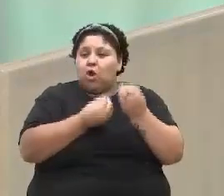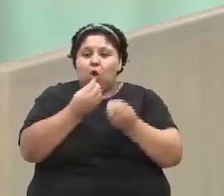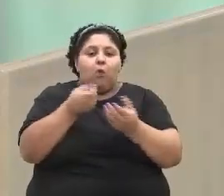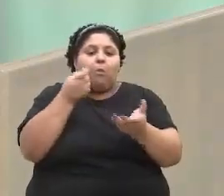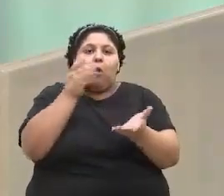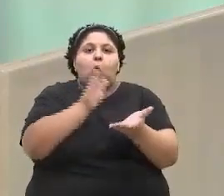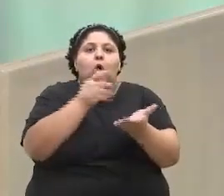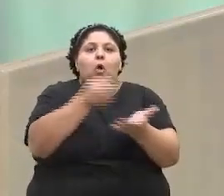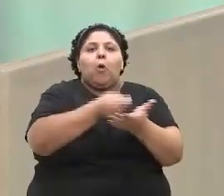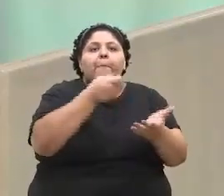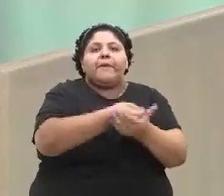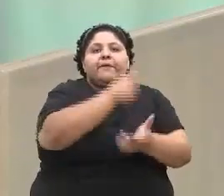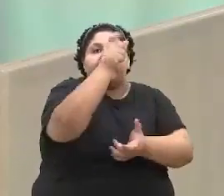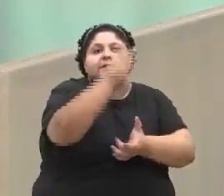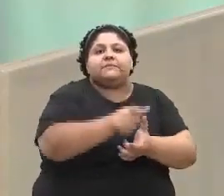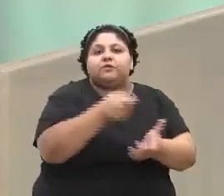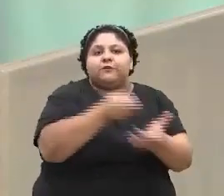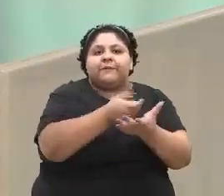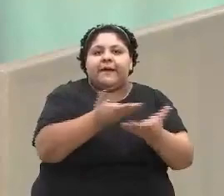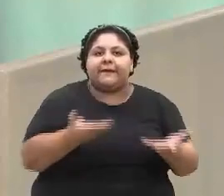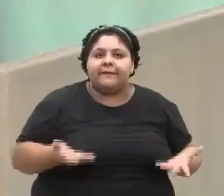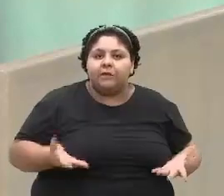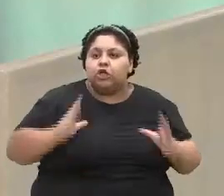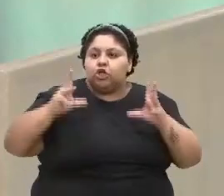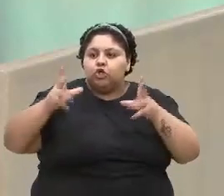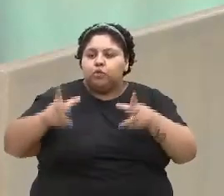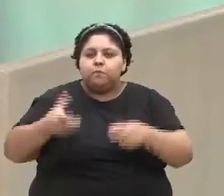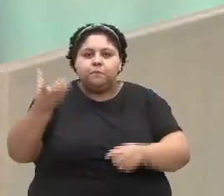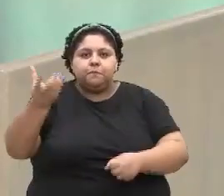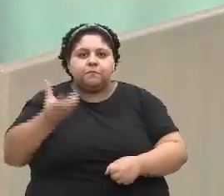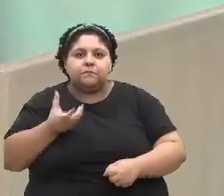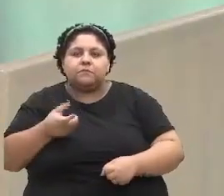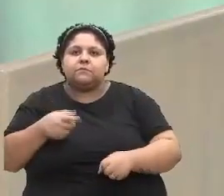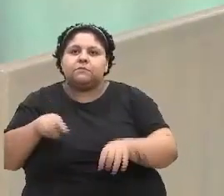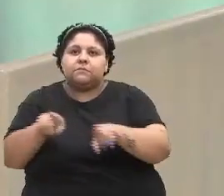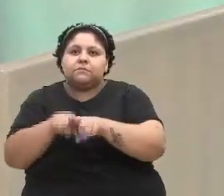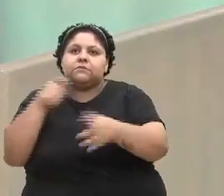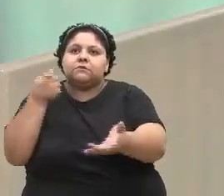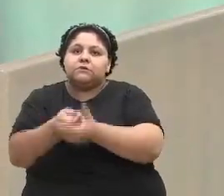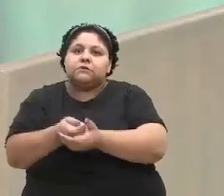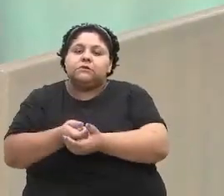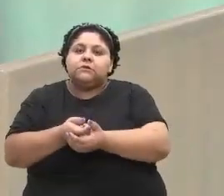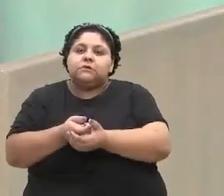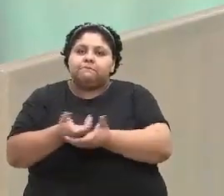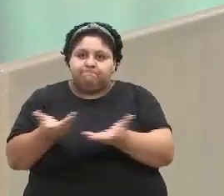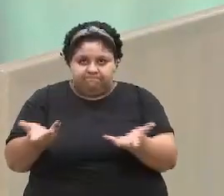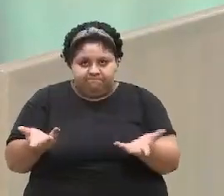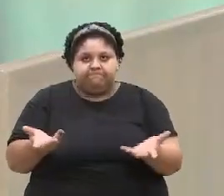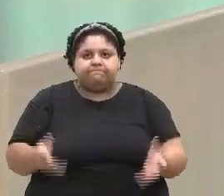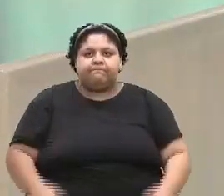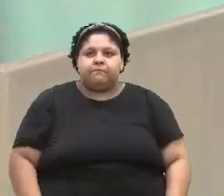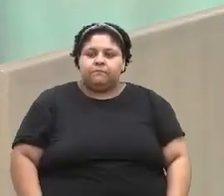morador pague, todos querem pagar, todo mundo quer ter seu título de propriedade.